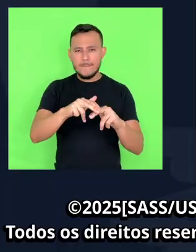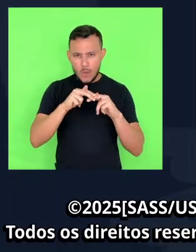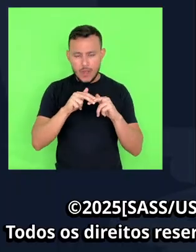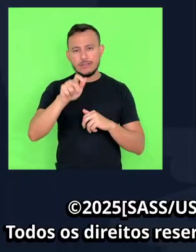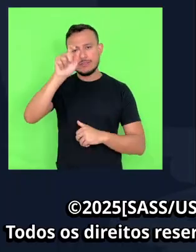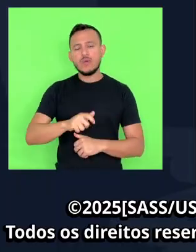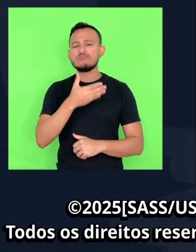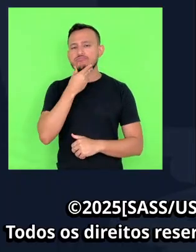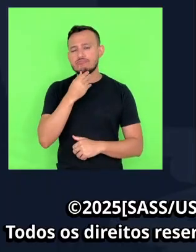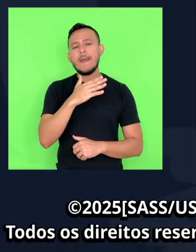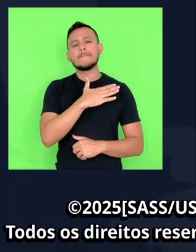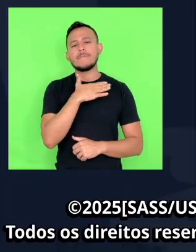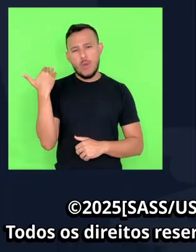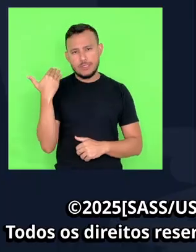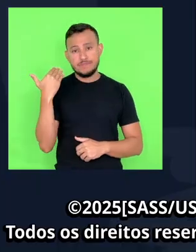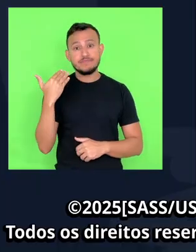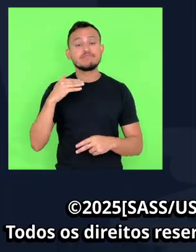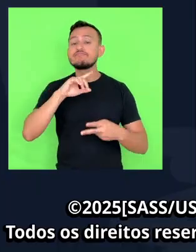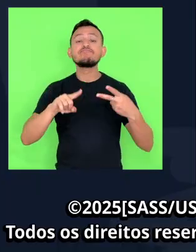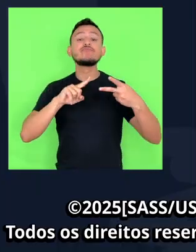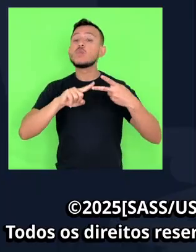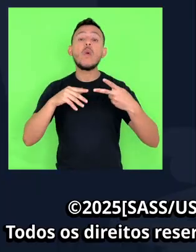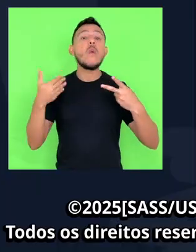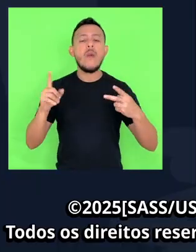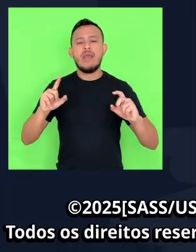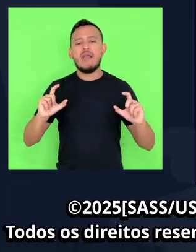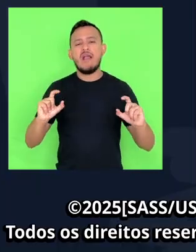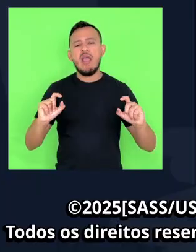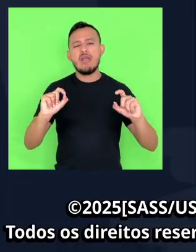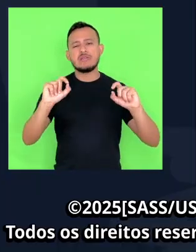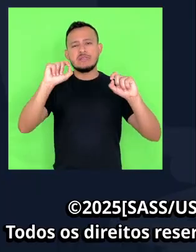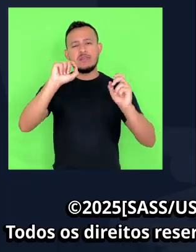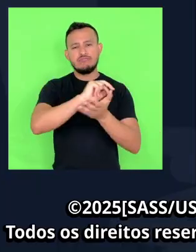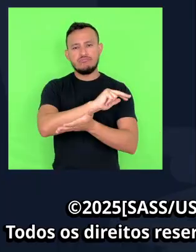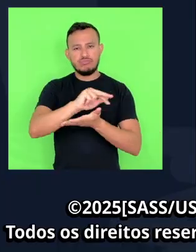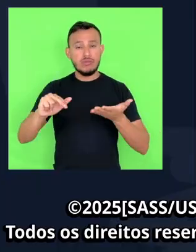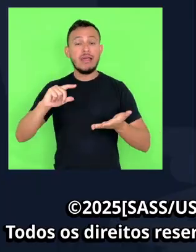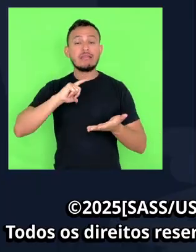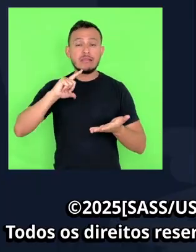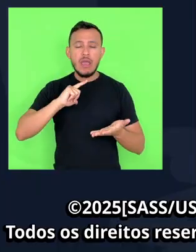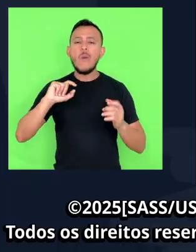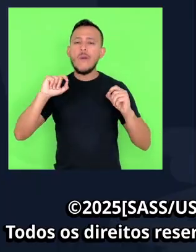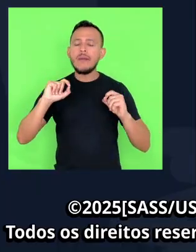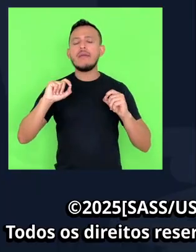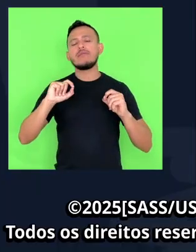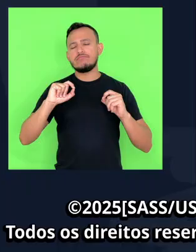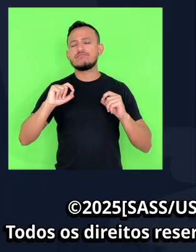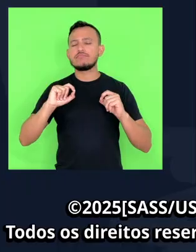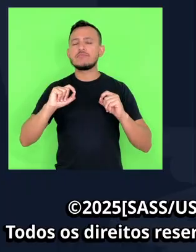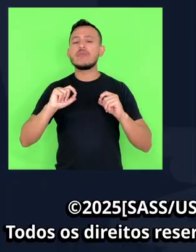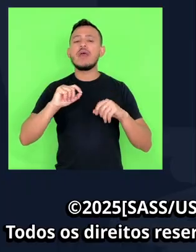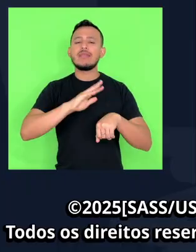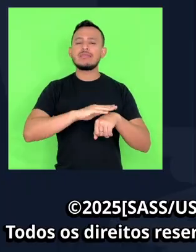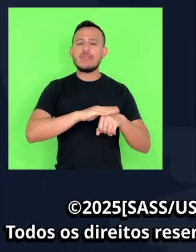no sexo masculino, seguida dos cânceres, né, que se mantém mais ou menos